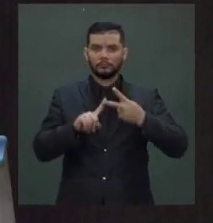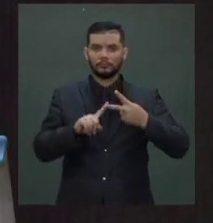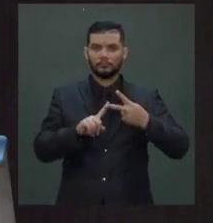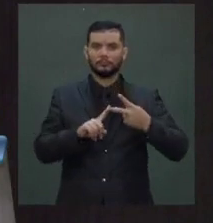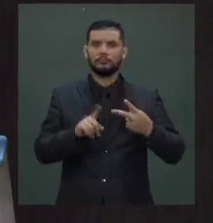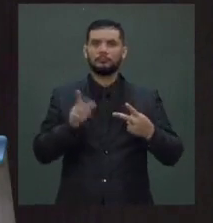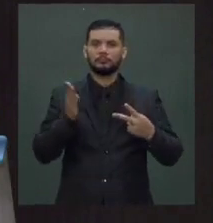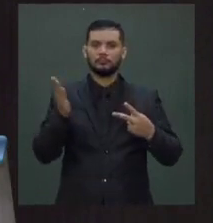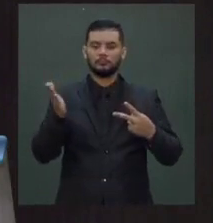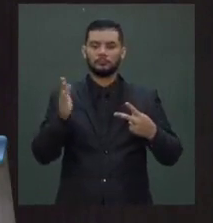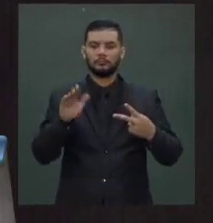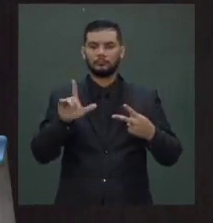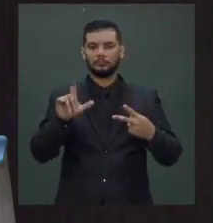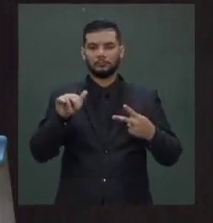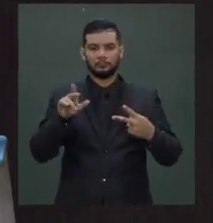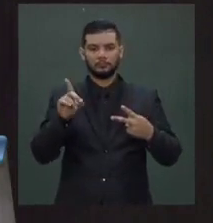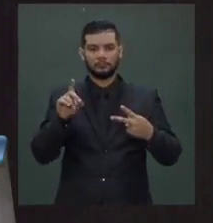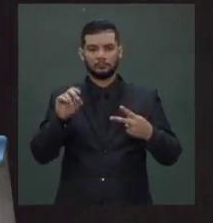deputado Guilherme Landim,